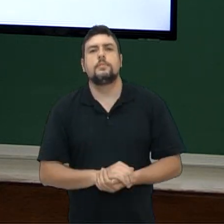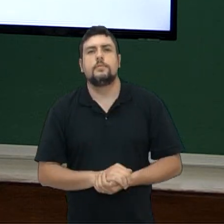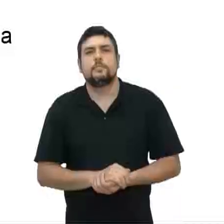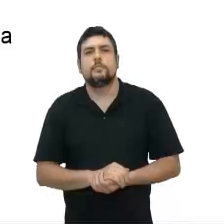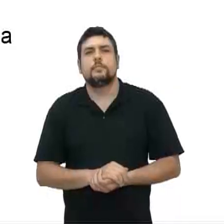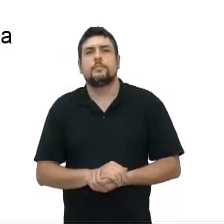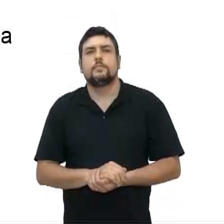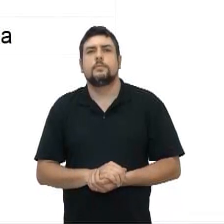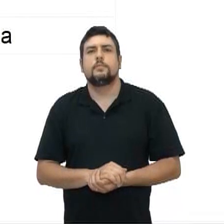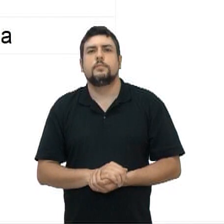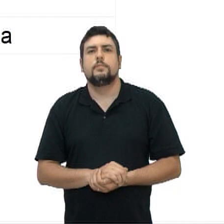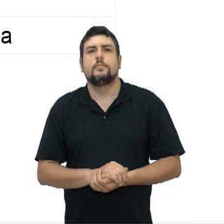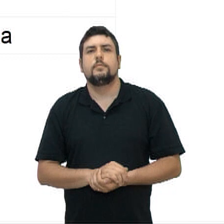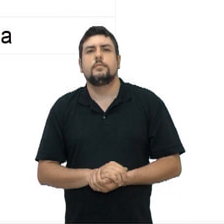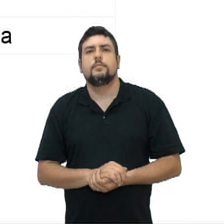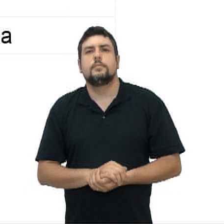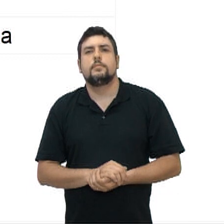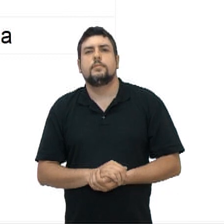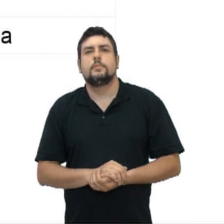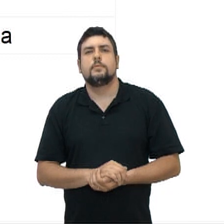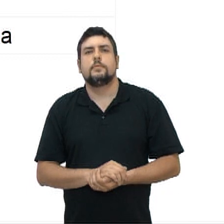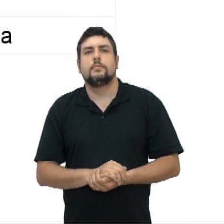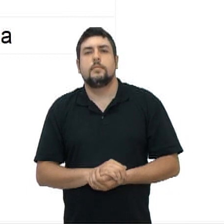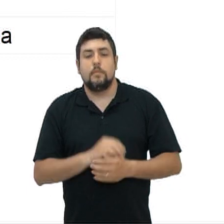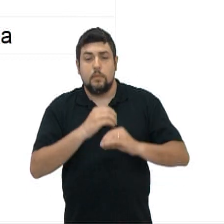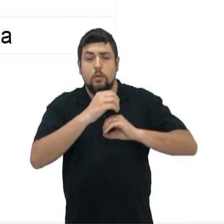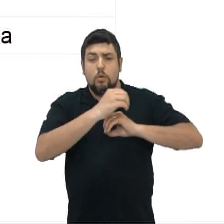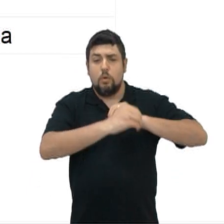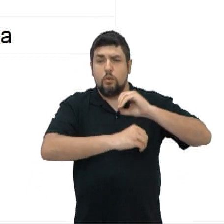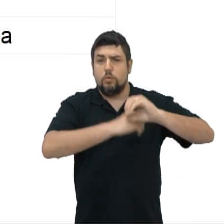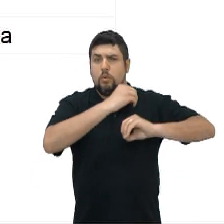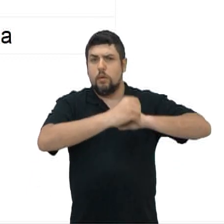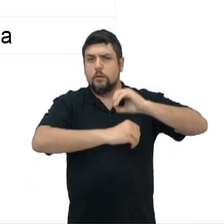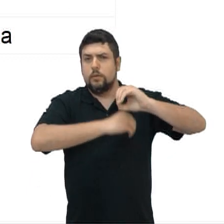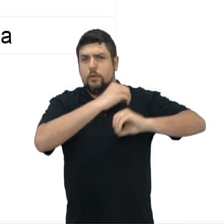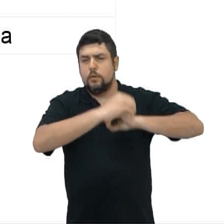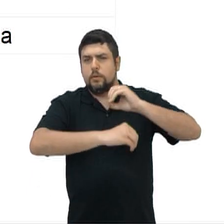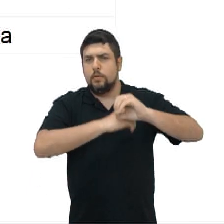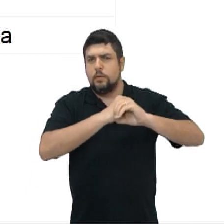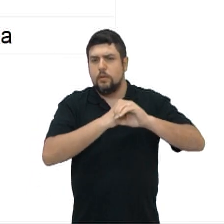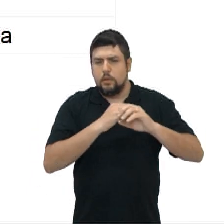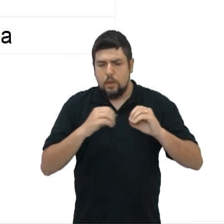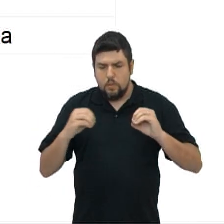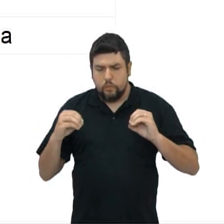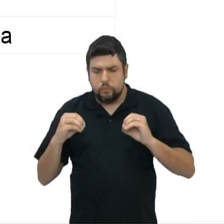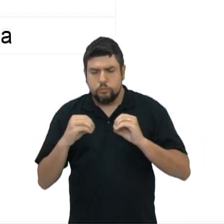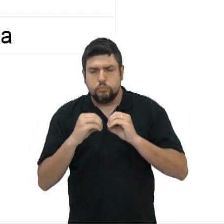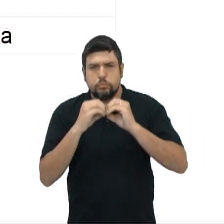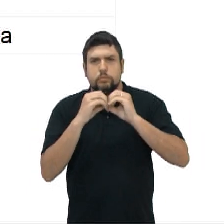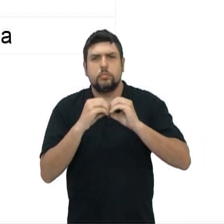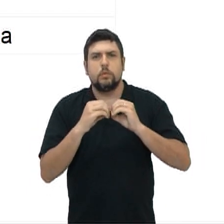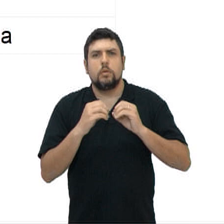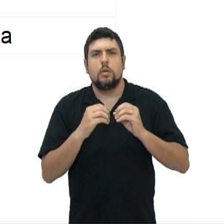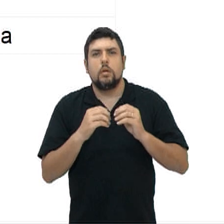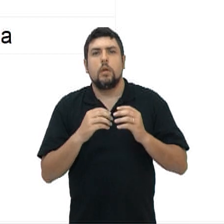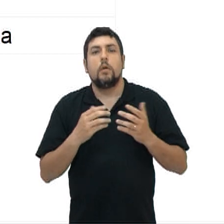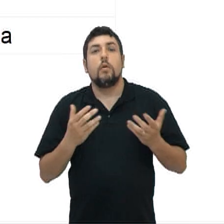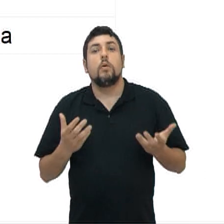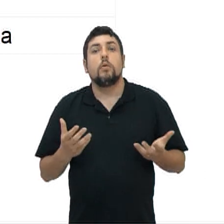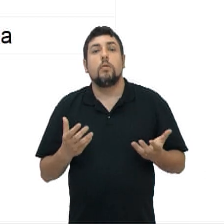tá? Entre átomos de oxigênio, qual que é a resposta, galera? Ligação